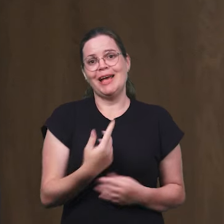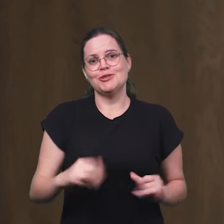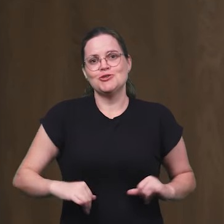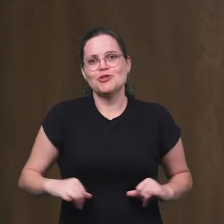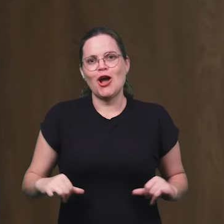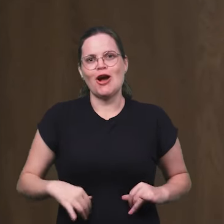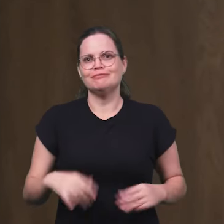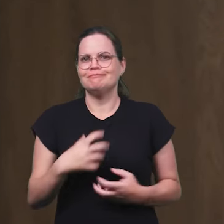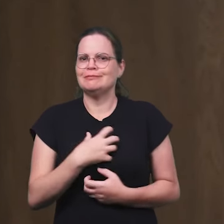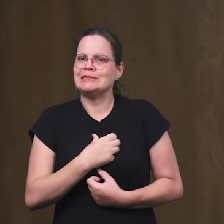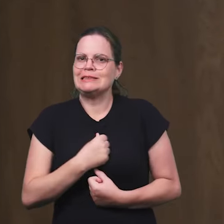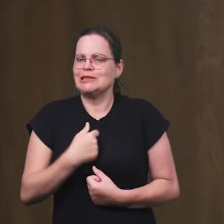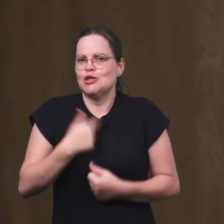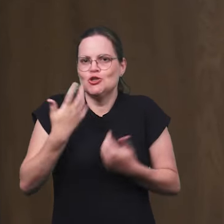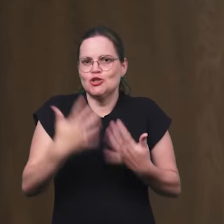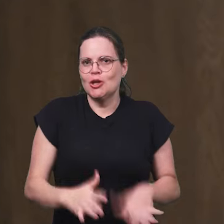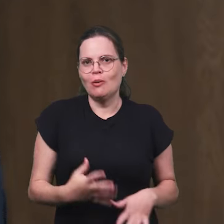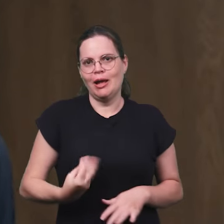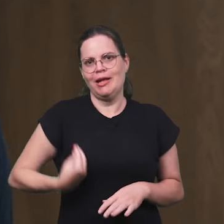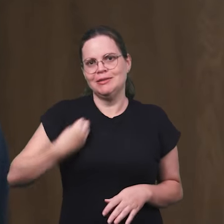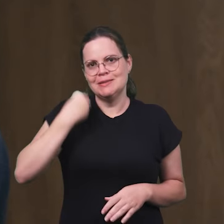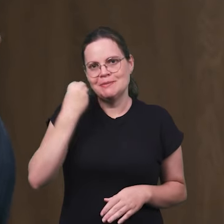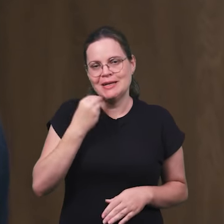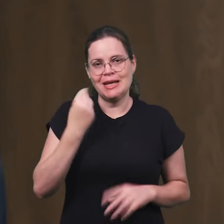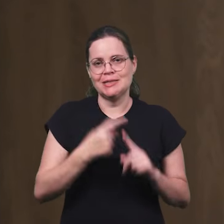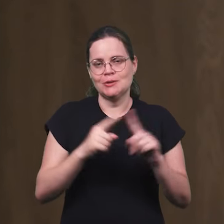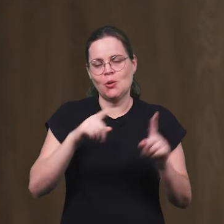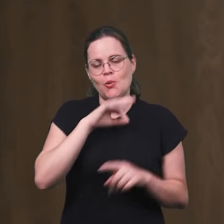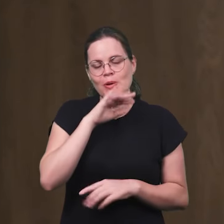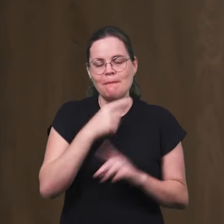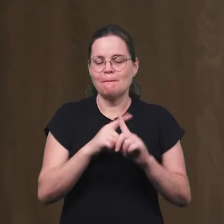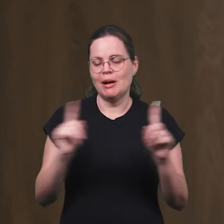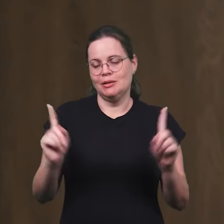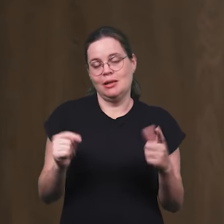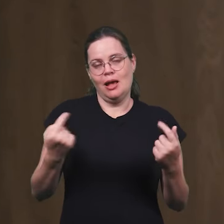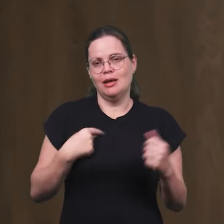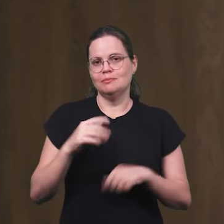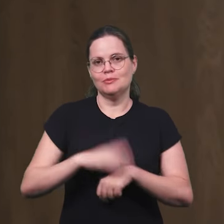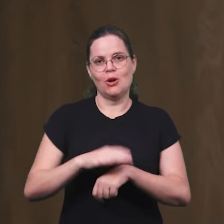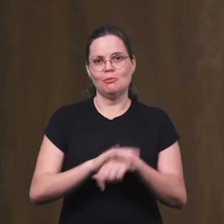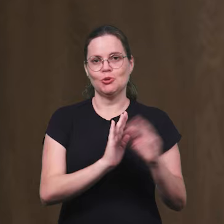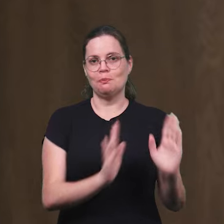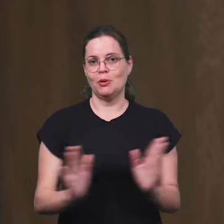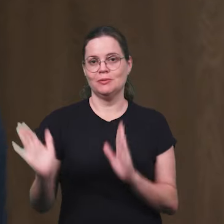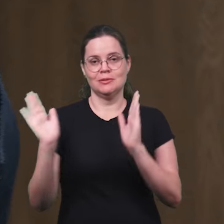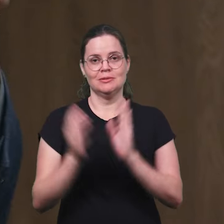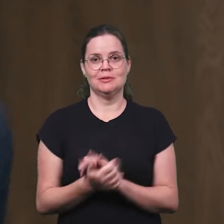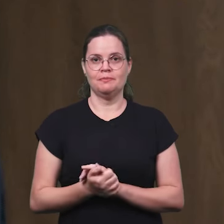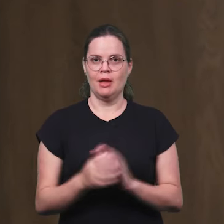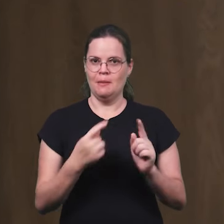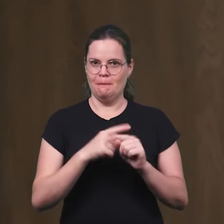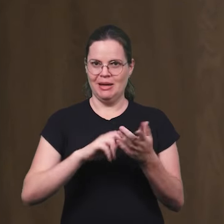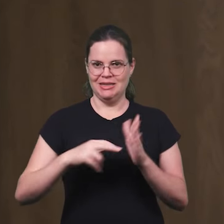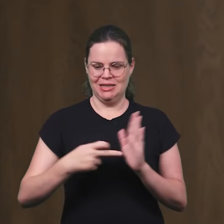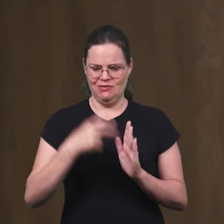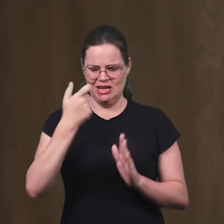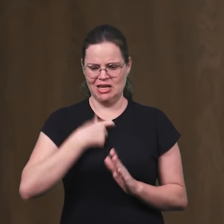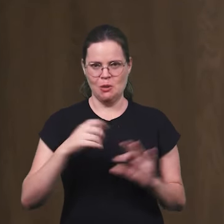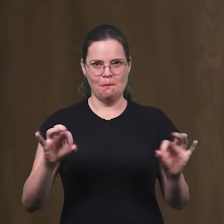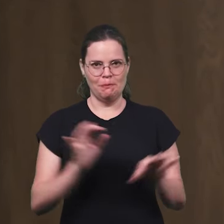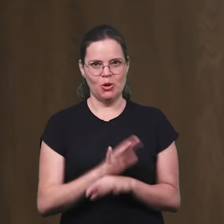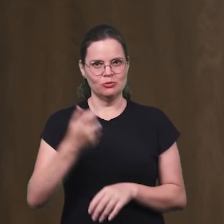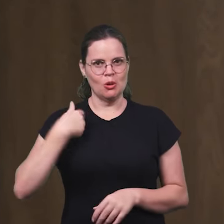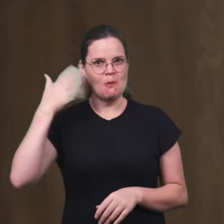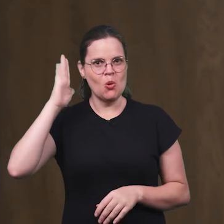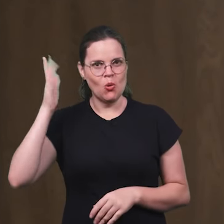do processo, sabe, Maria Eduarda? Ela não define que você não tem condições de você eventualmente ser aprovado,